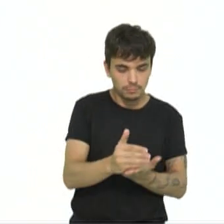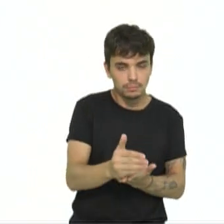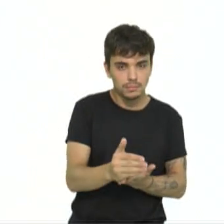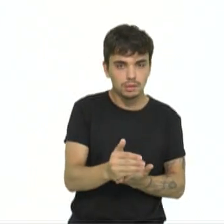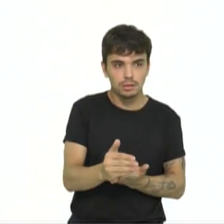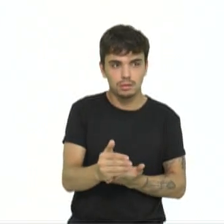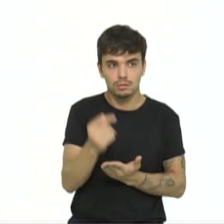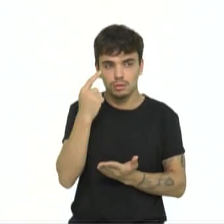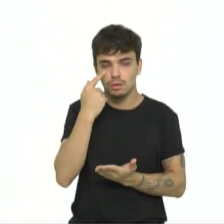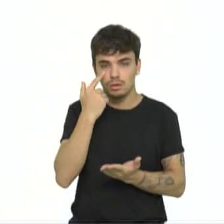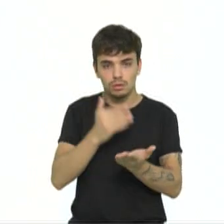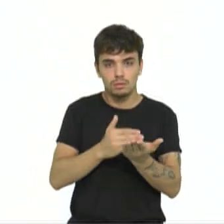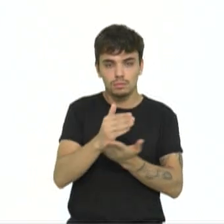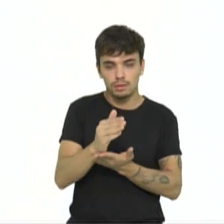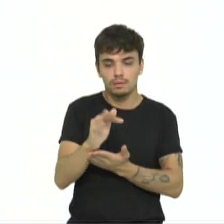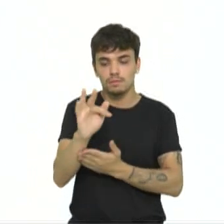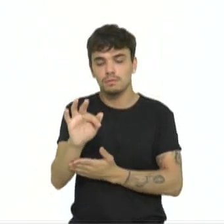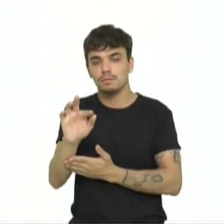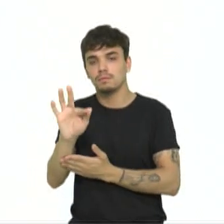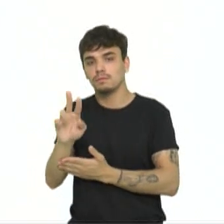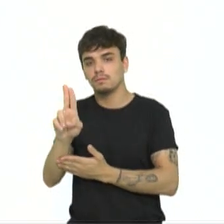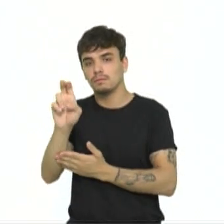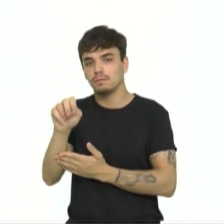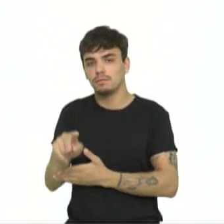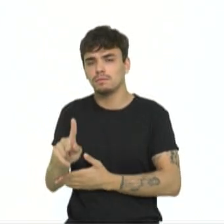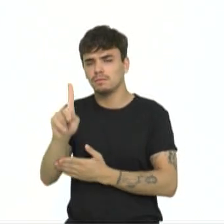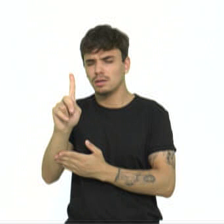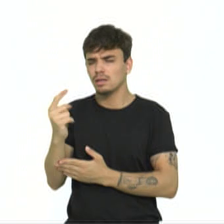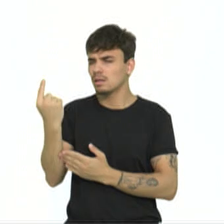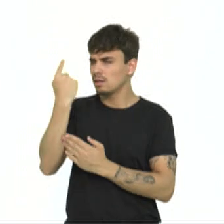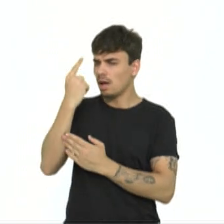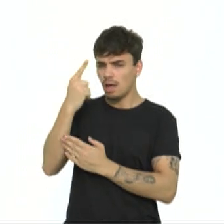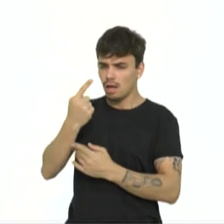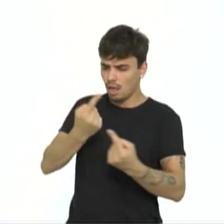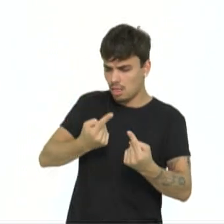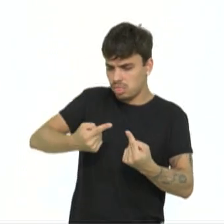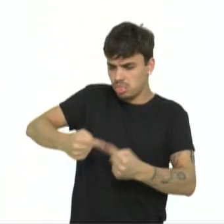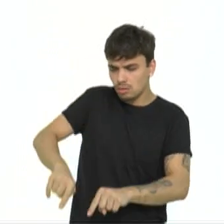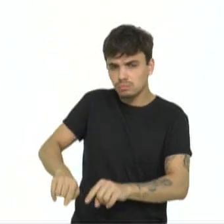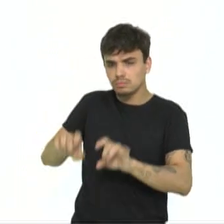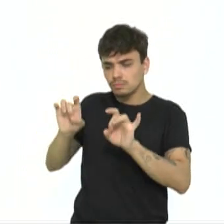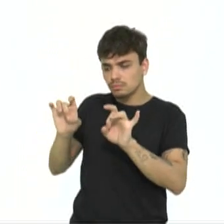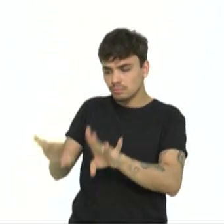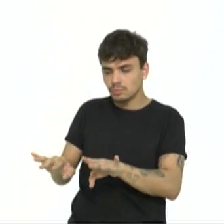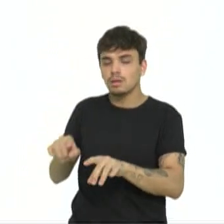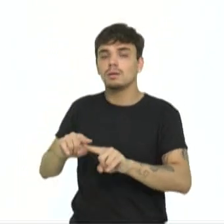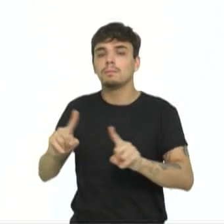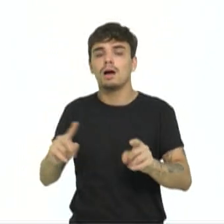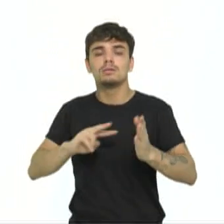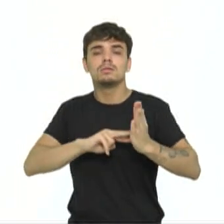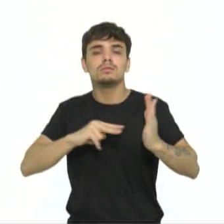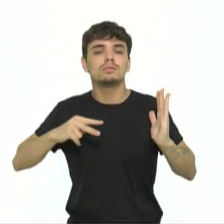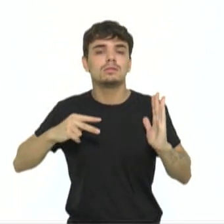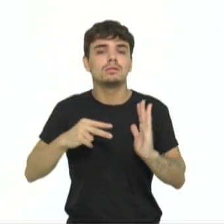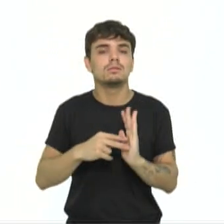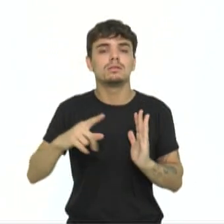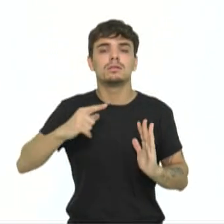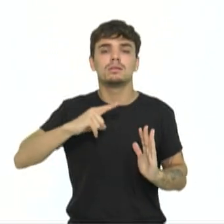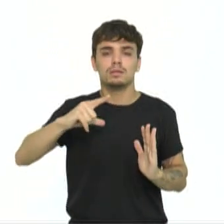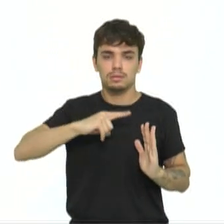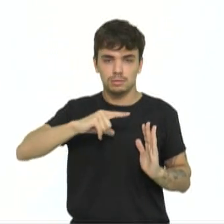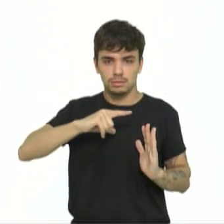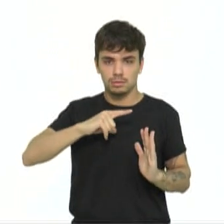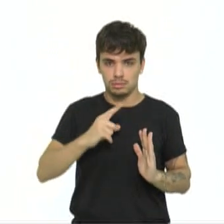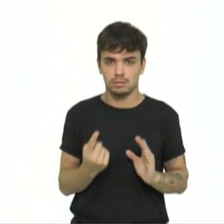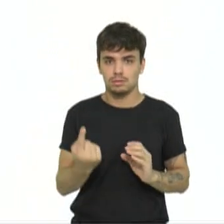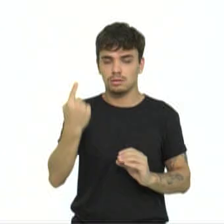Inicialmente o funk fedorento era uma agressão, mas que significado ele passou a